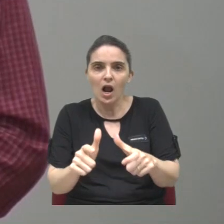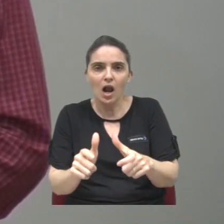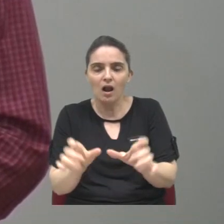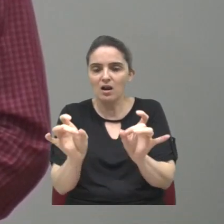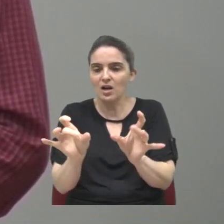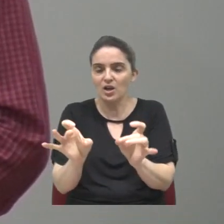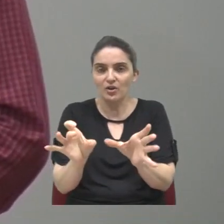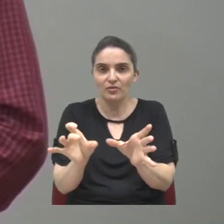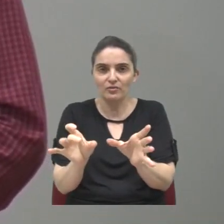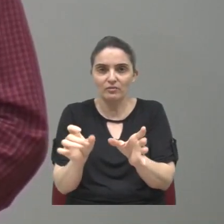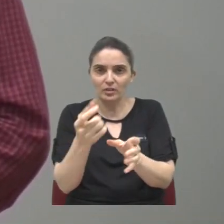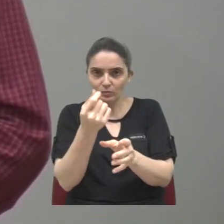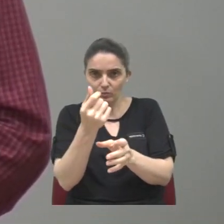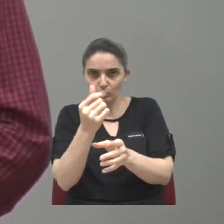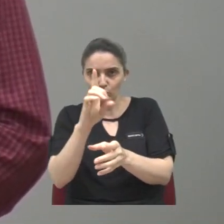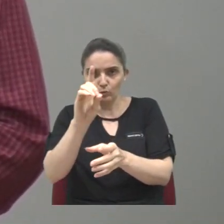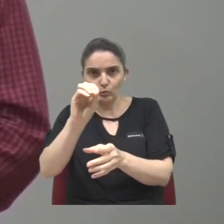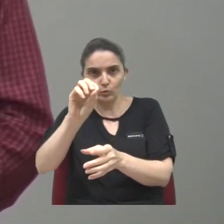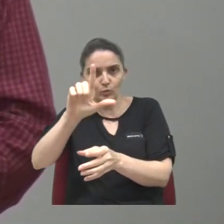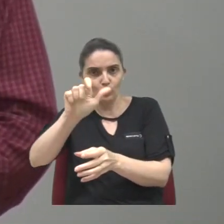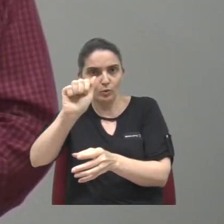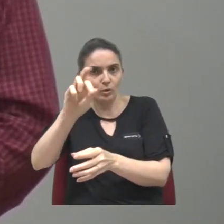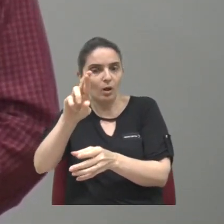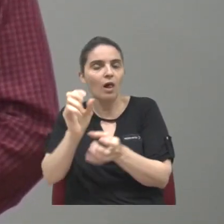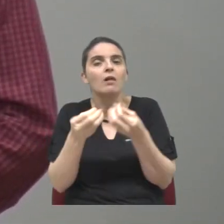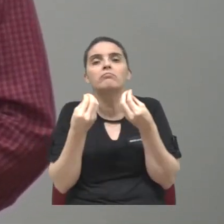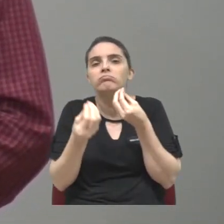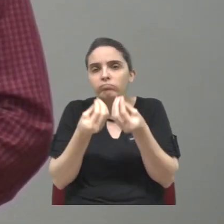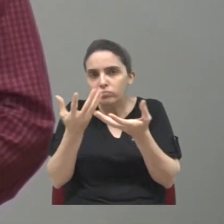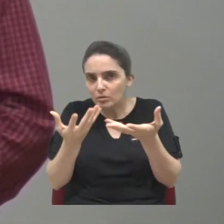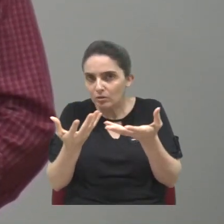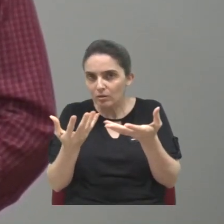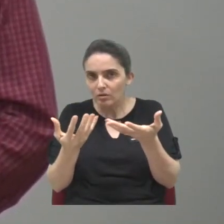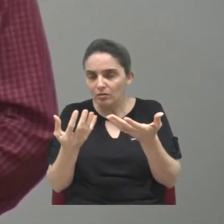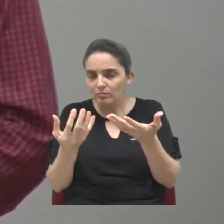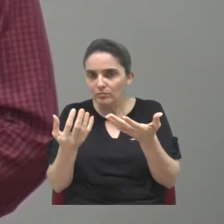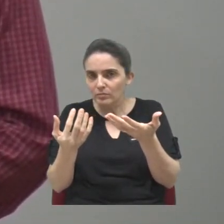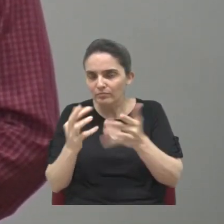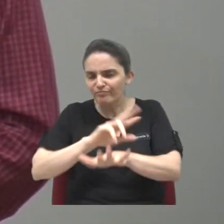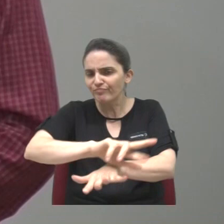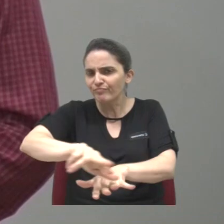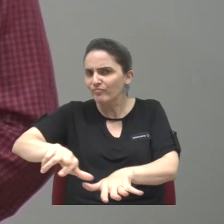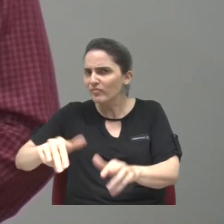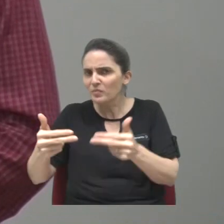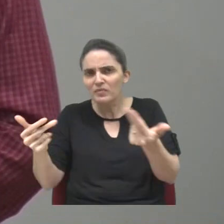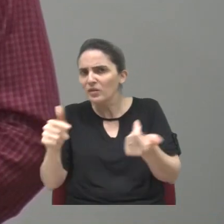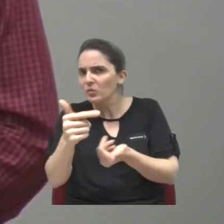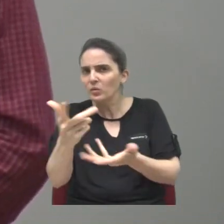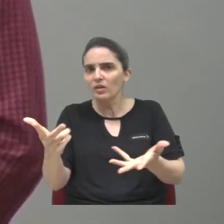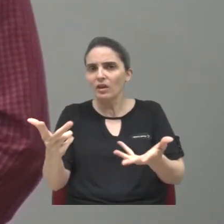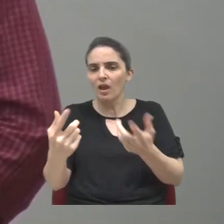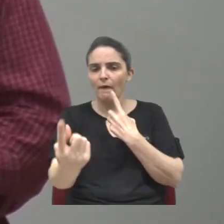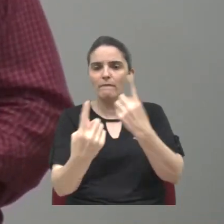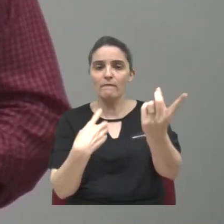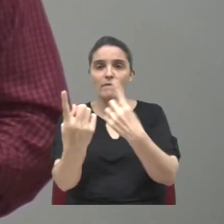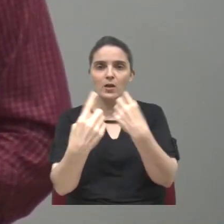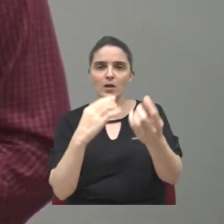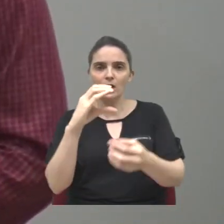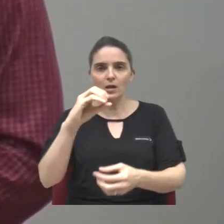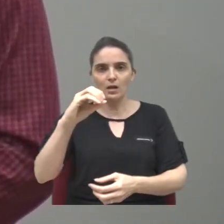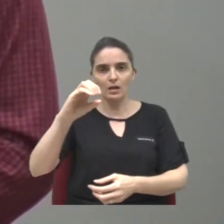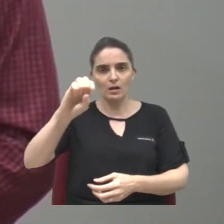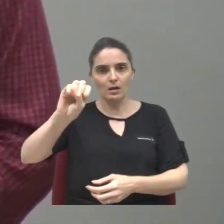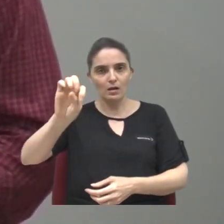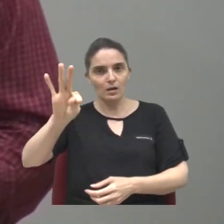coisa. E não só ali, né, vereador? A gente percebe que toda a Costa e Silva tem infraestrutura para o filho, até que